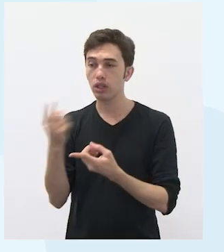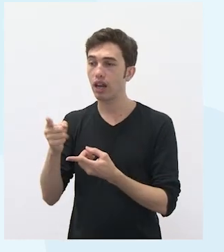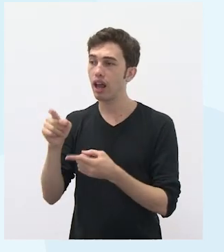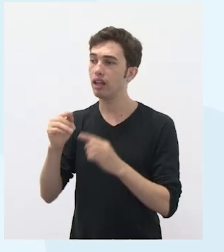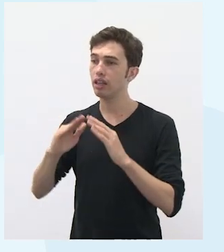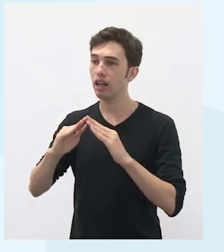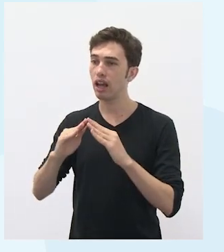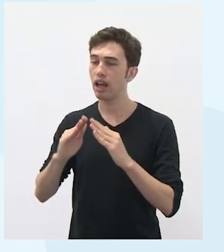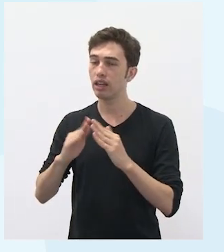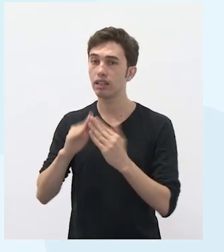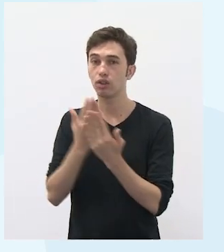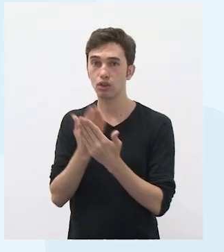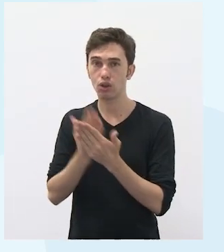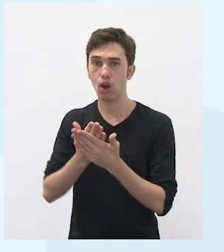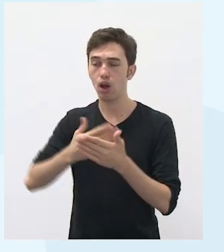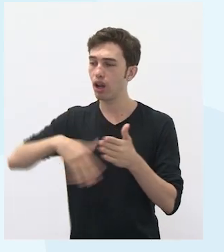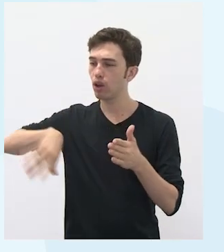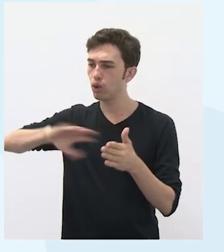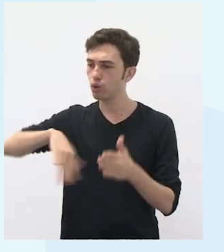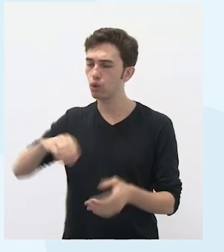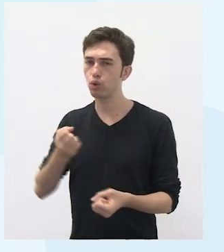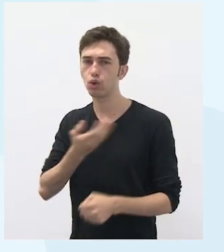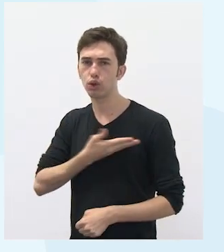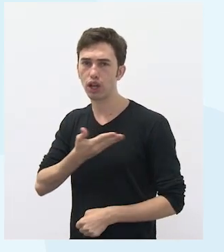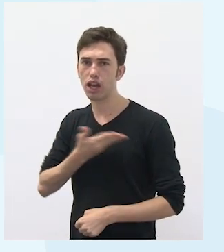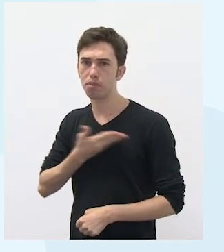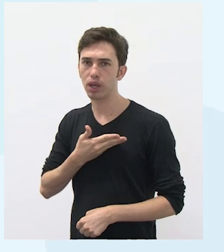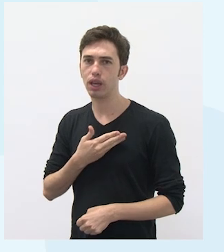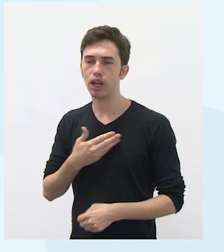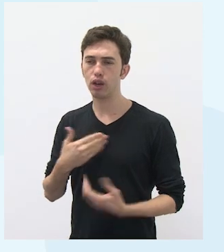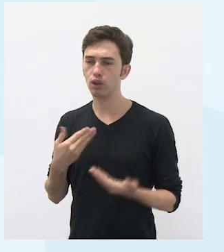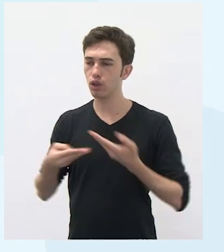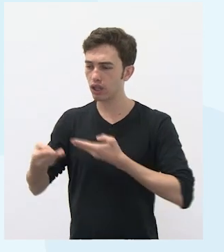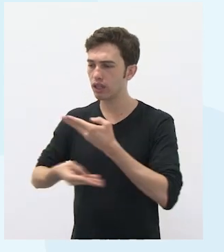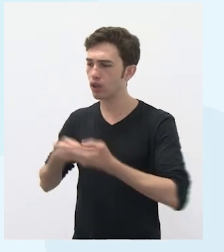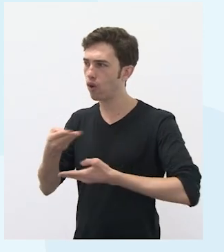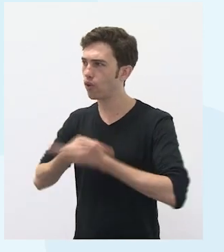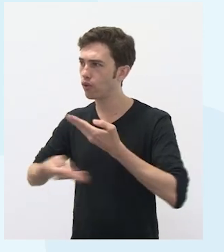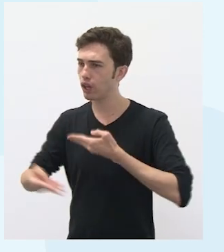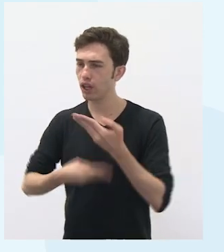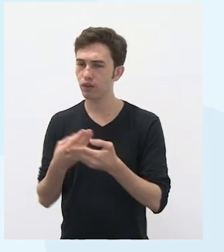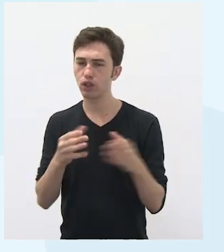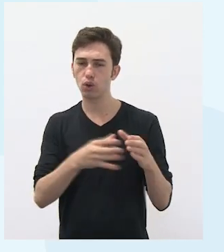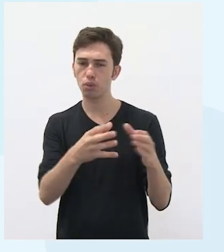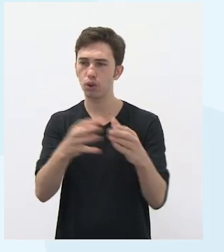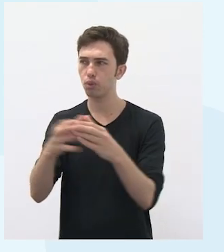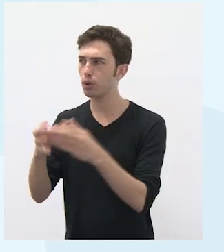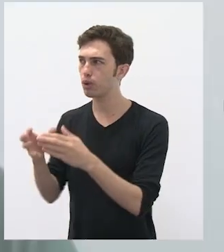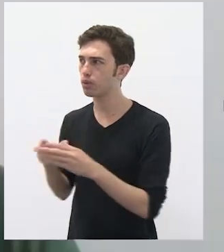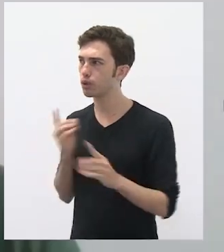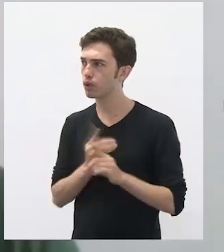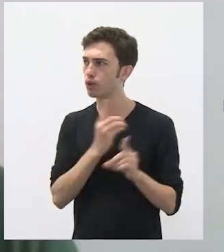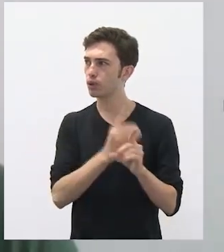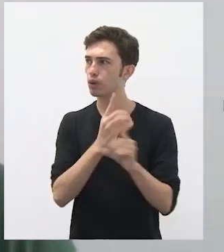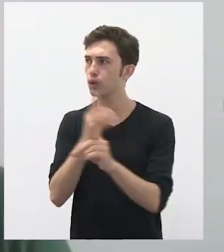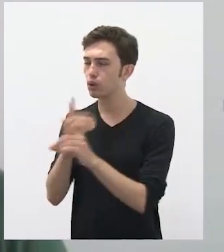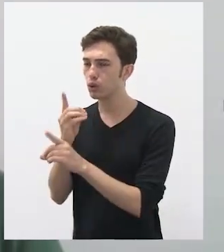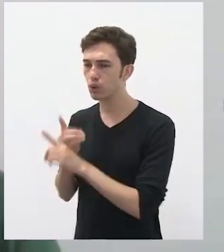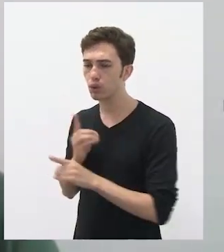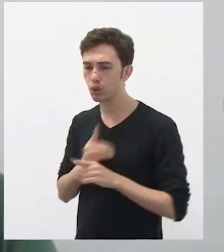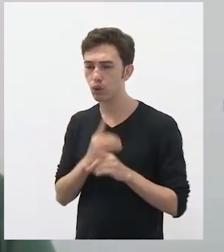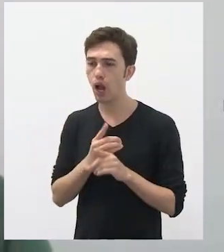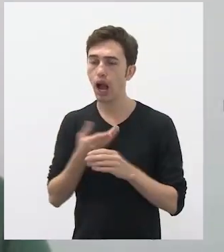de convivência, né? Onde alunos de turmas diferentes se encontram. E aí,